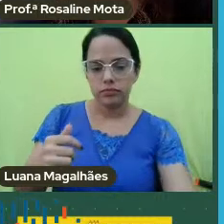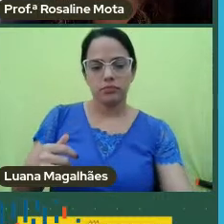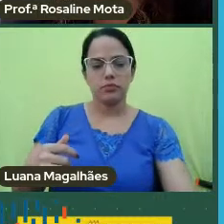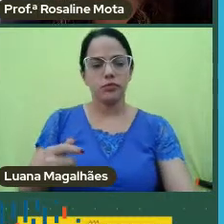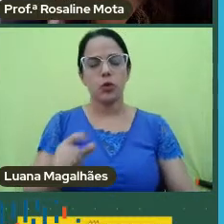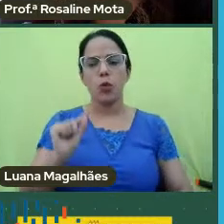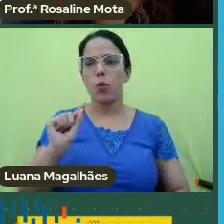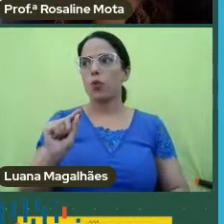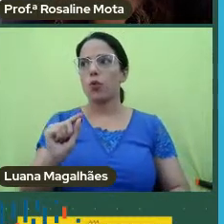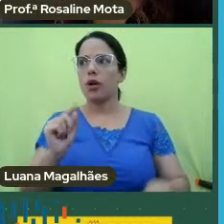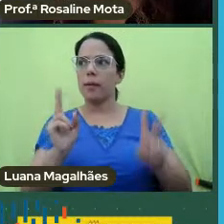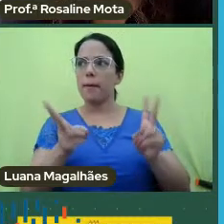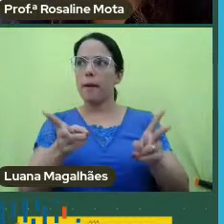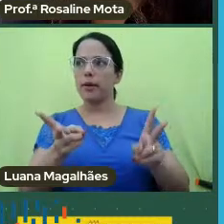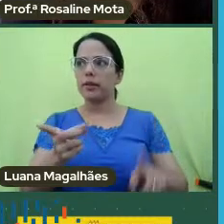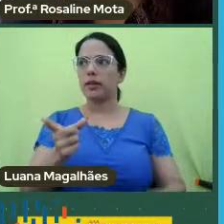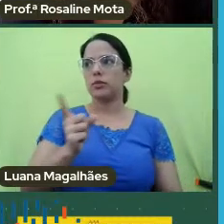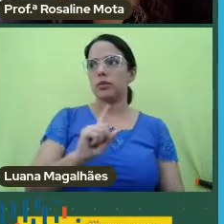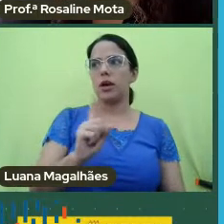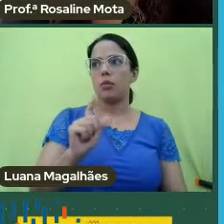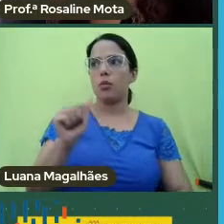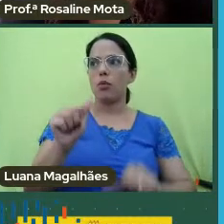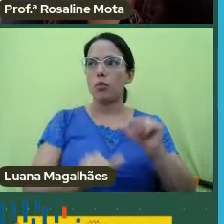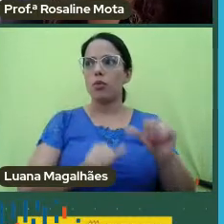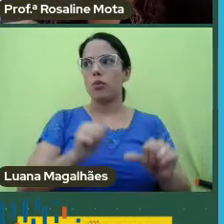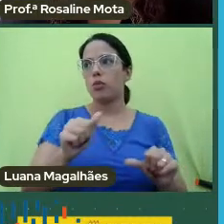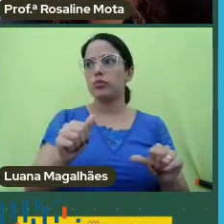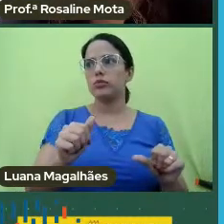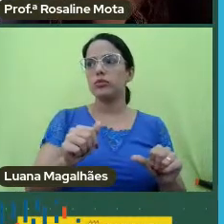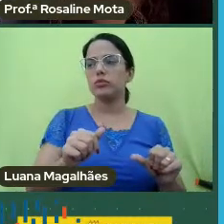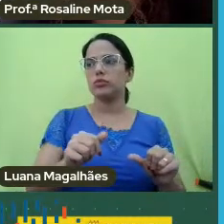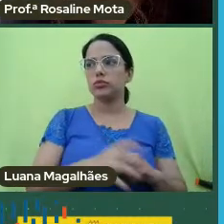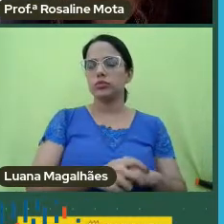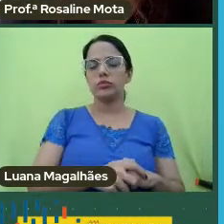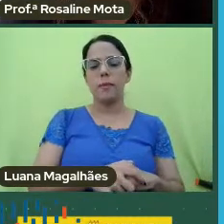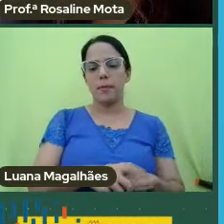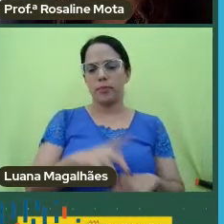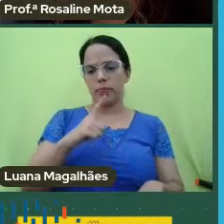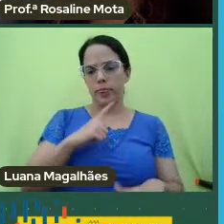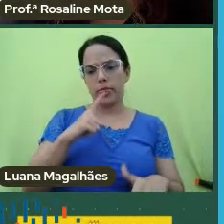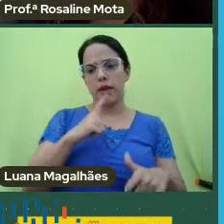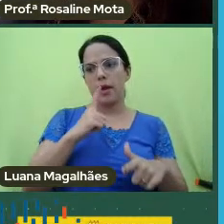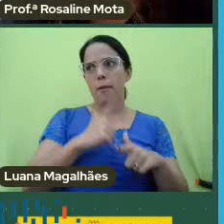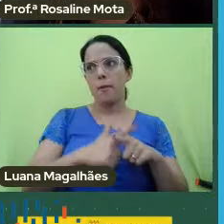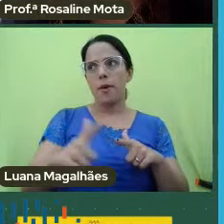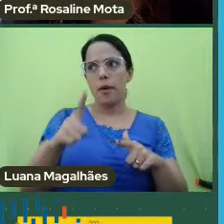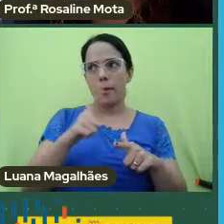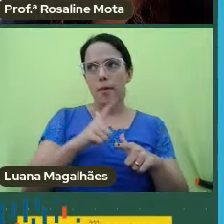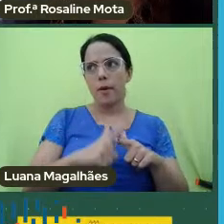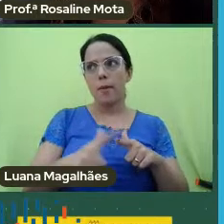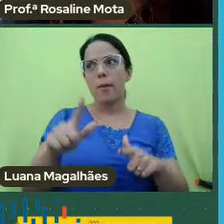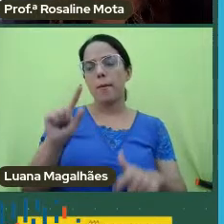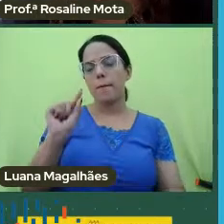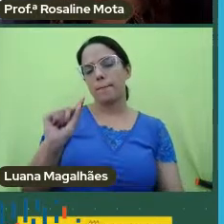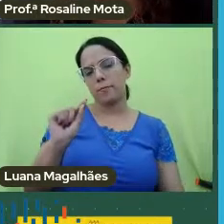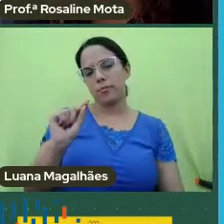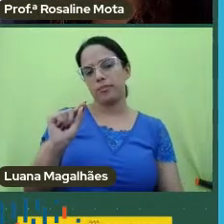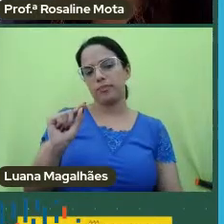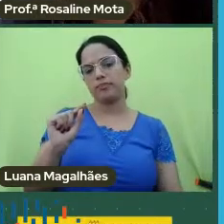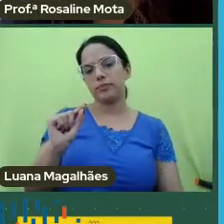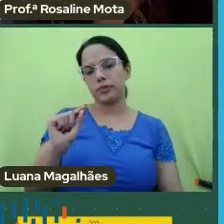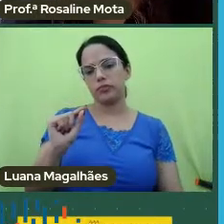ser mantido, e aquilo que dá um problema muito grande, muito, muito grande, que é